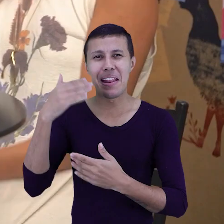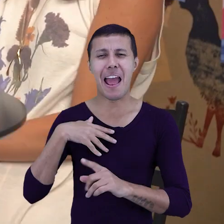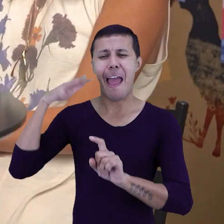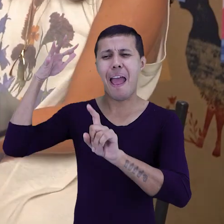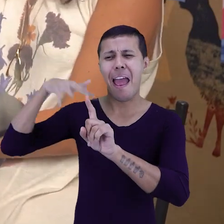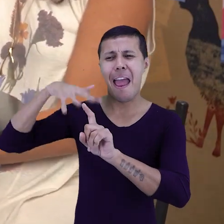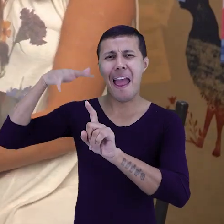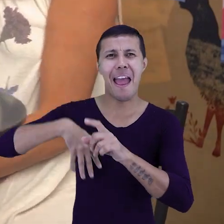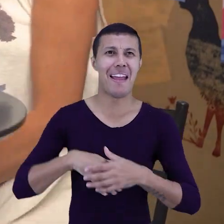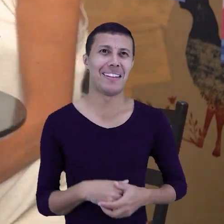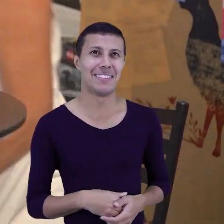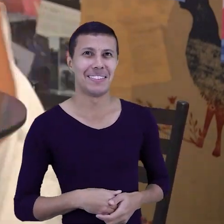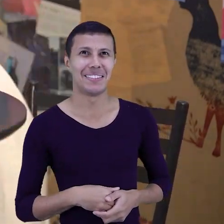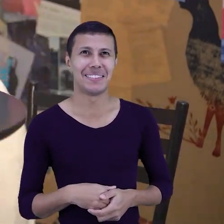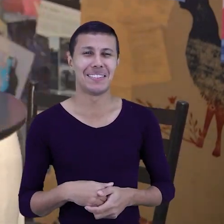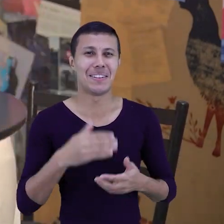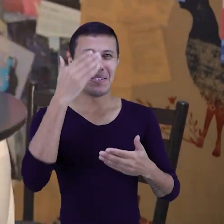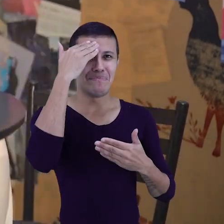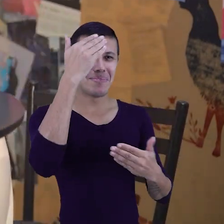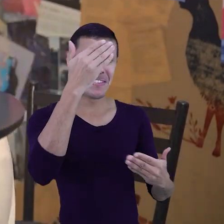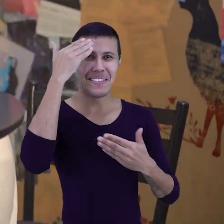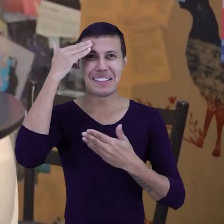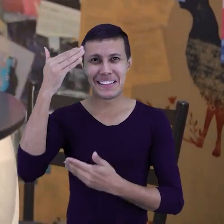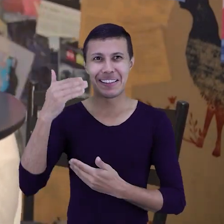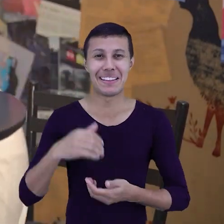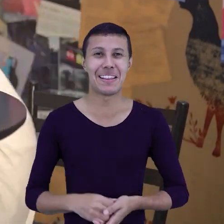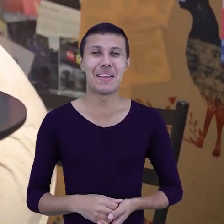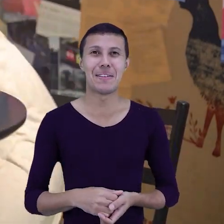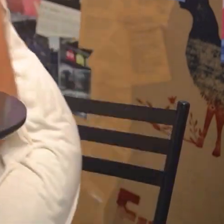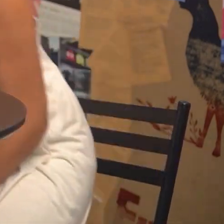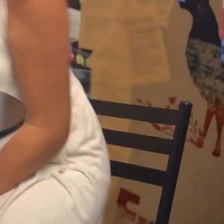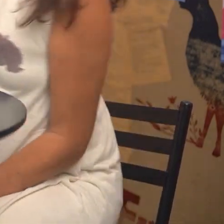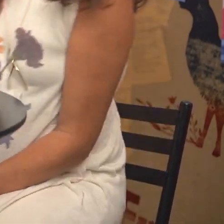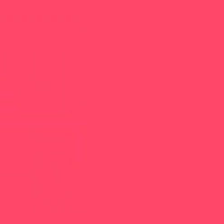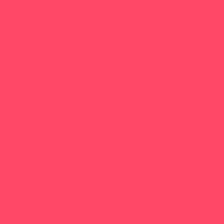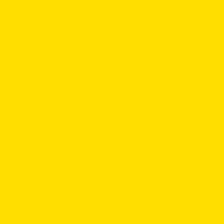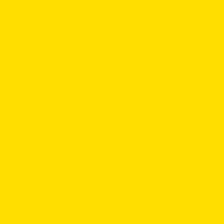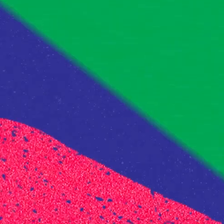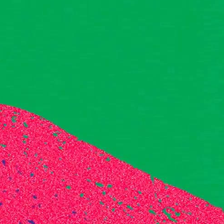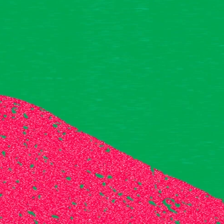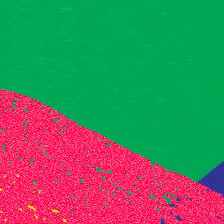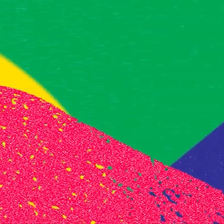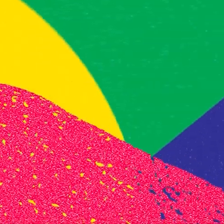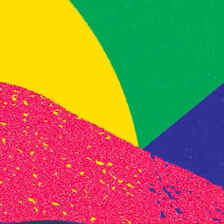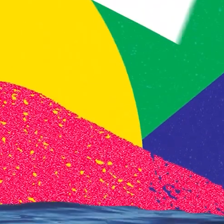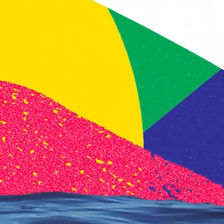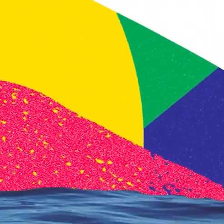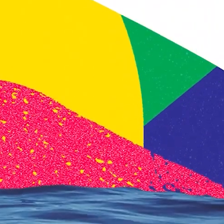Obrigada, sou fã. Que delícia. Obrigada, viu? Muito bom.